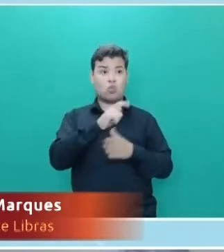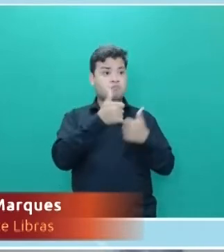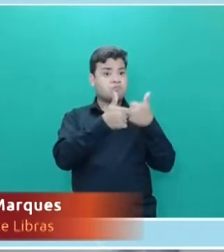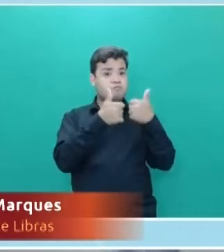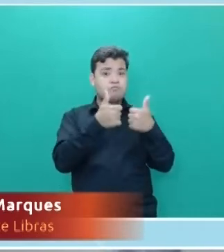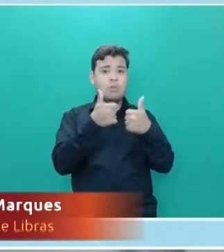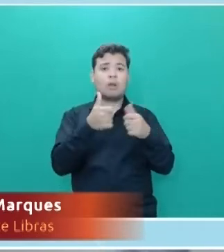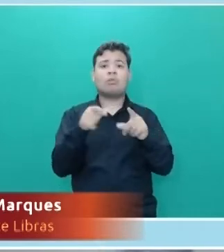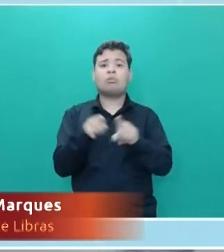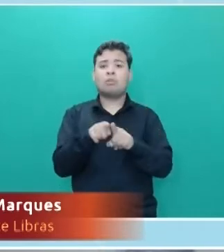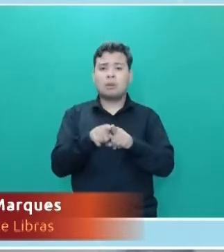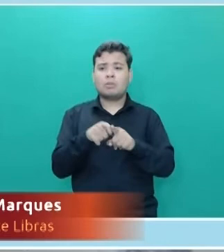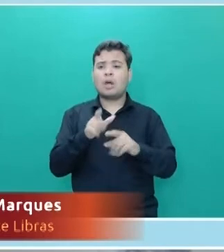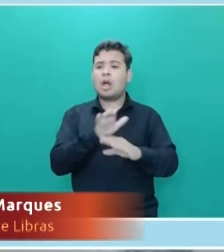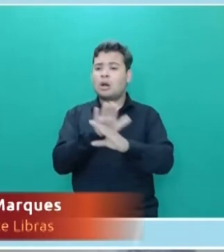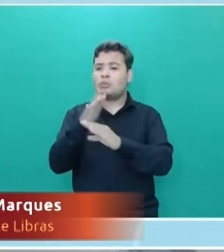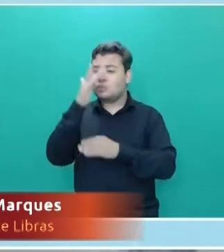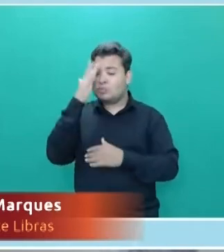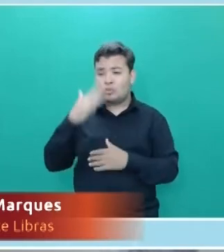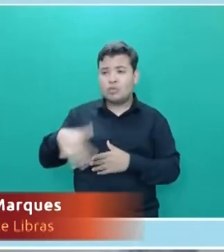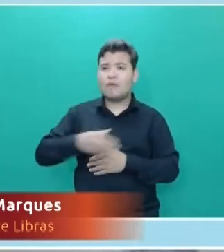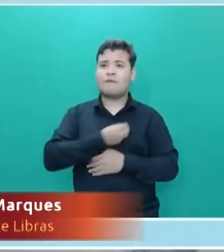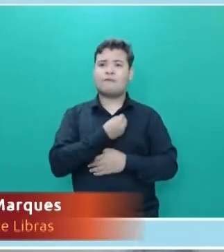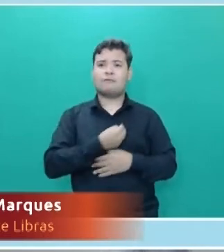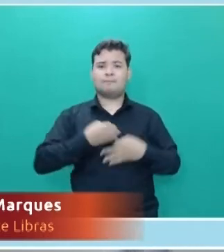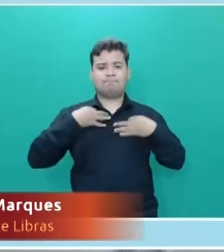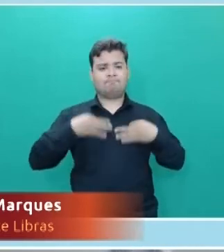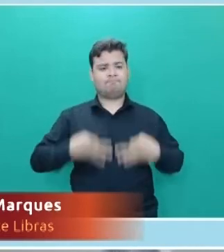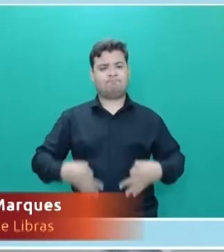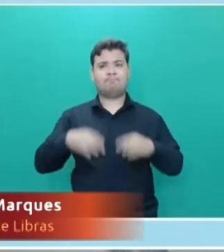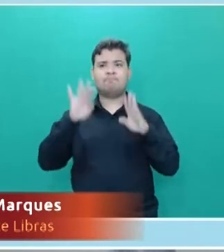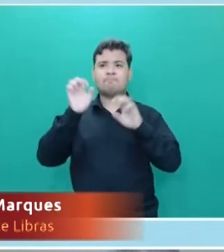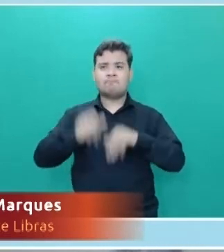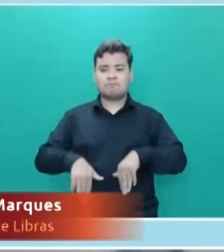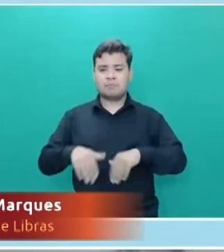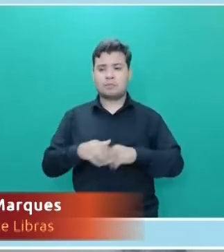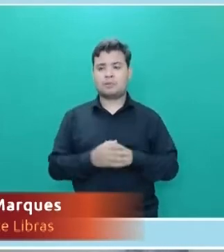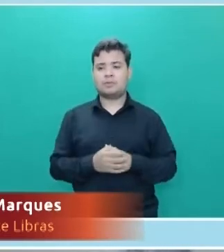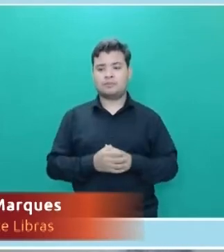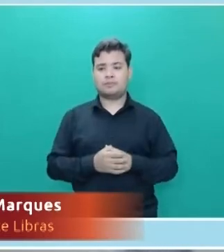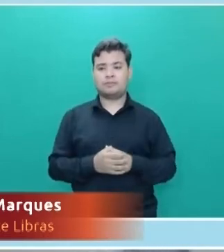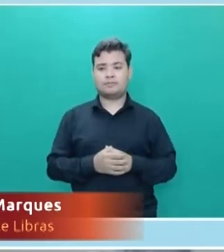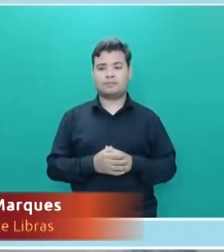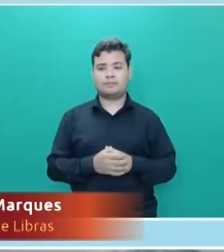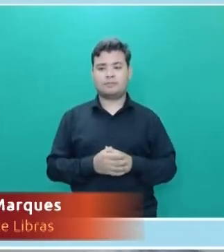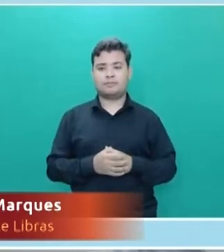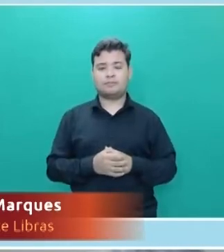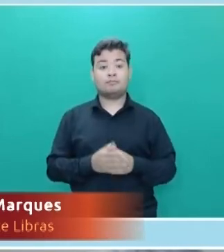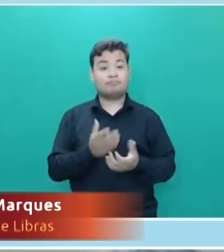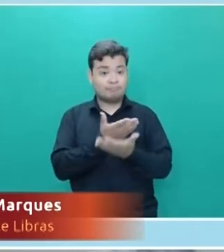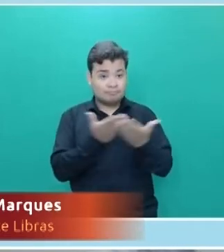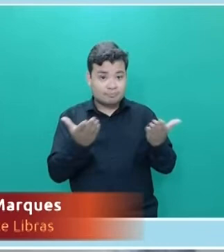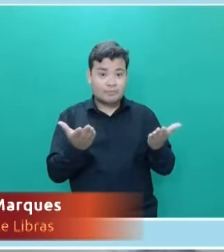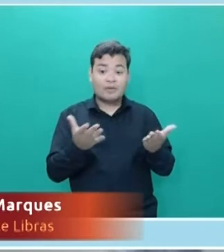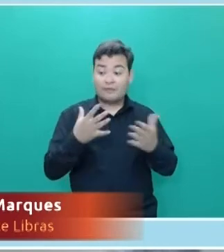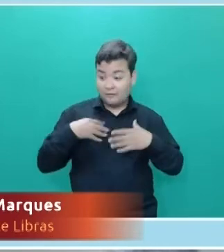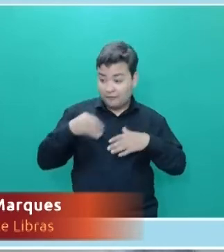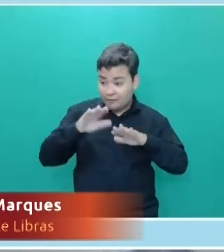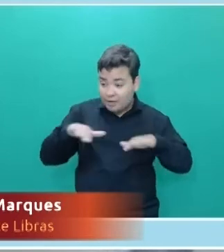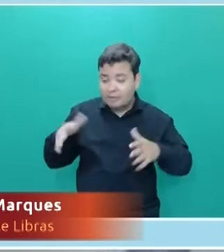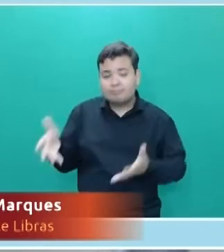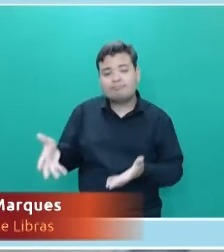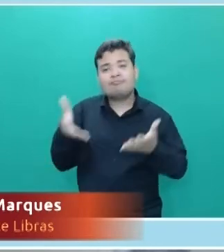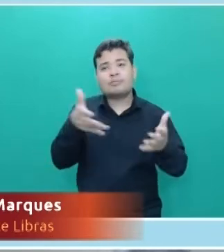promove dignidade de vida para nossas crianças. Então, Vacinem seus filhos,